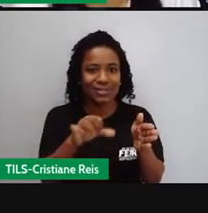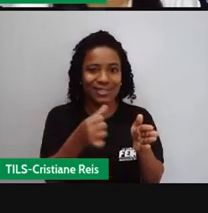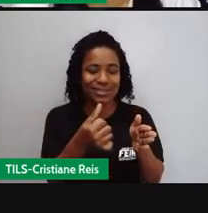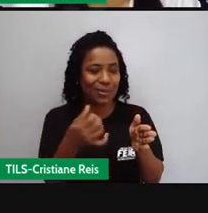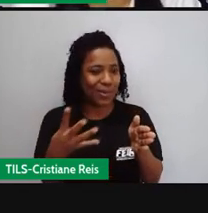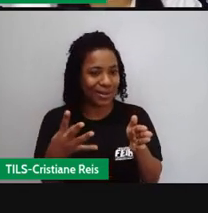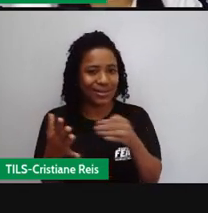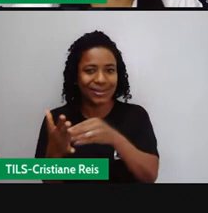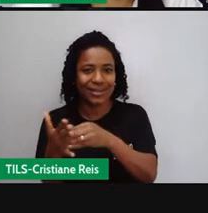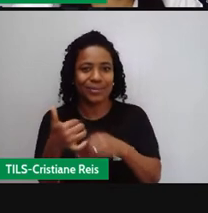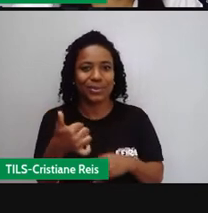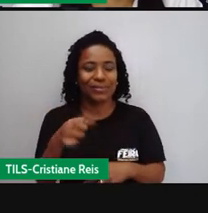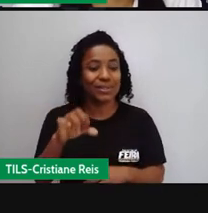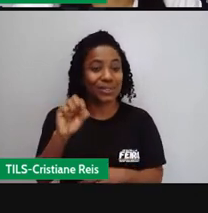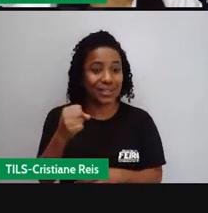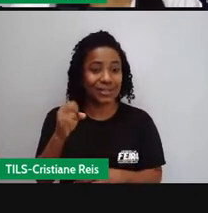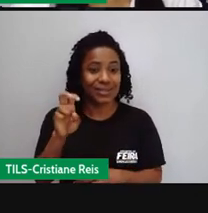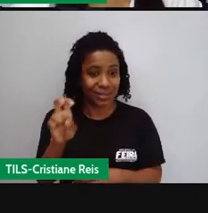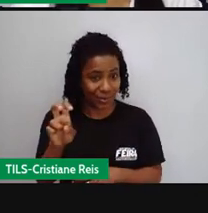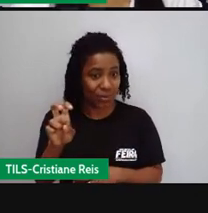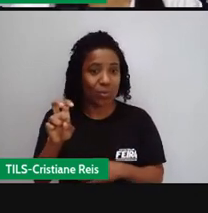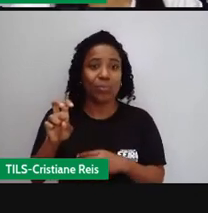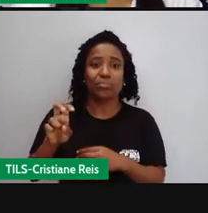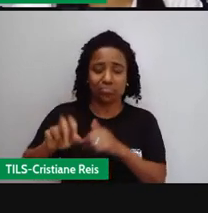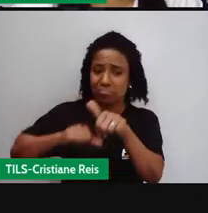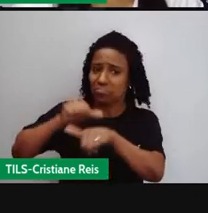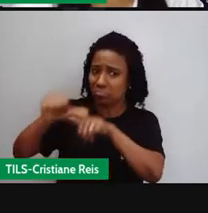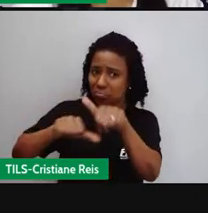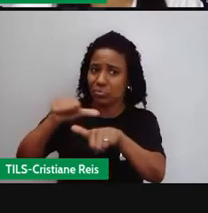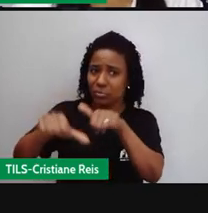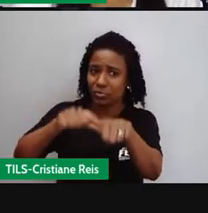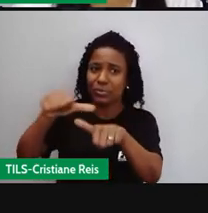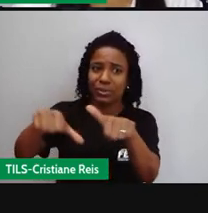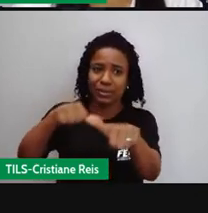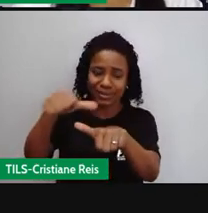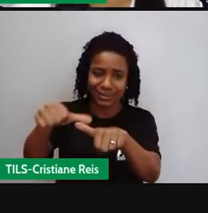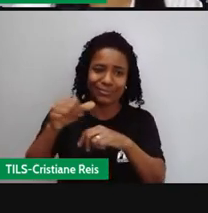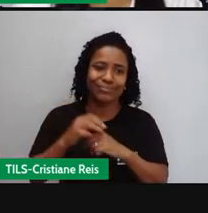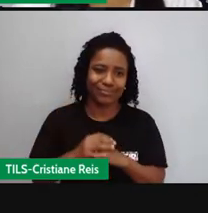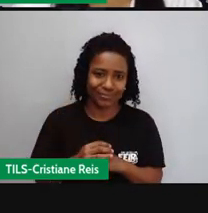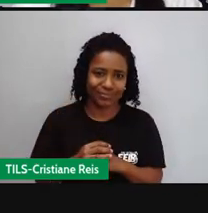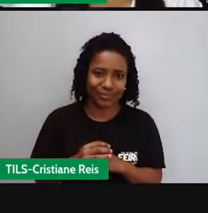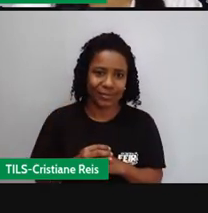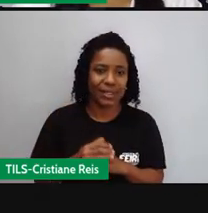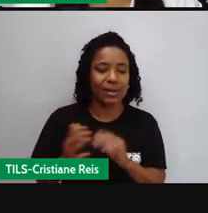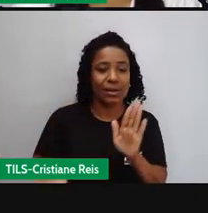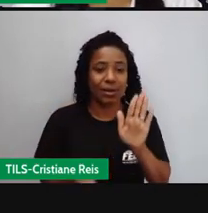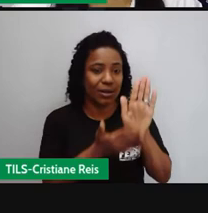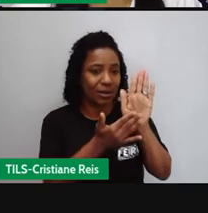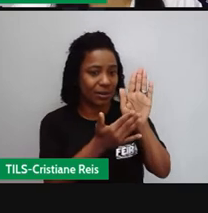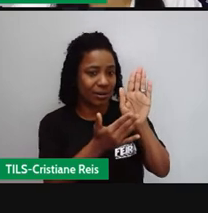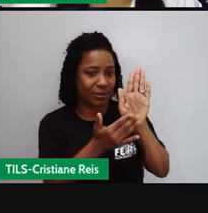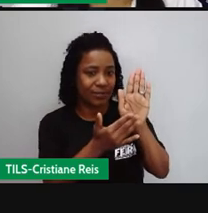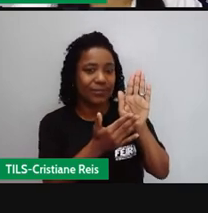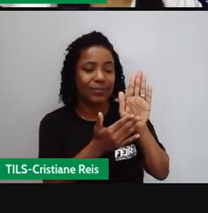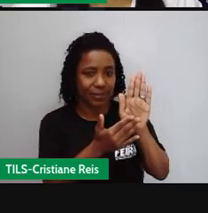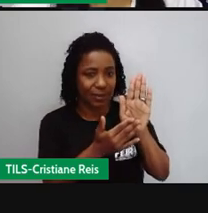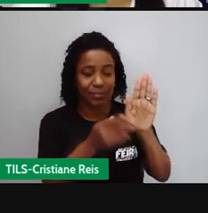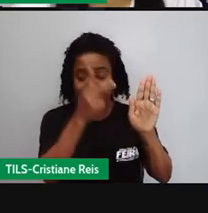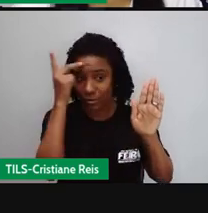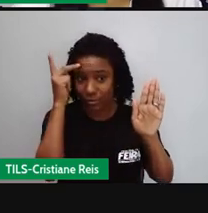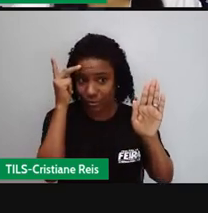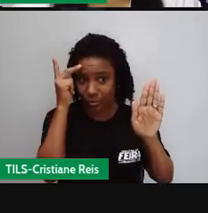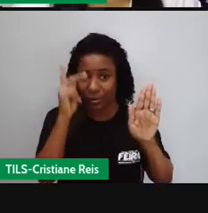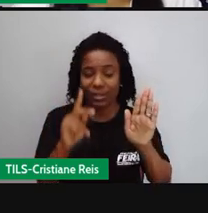1964 e 1985, diminuiu muito a abrangência da participação política dos cidadãos na escolha